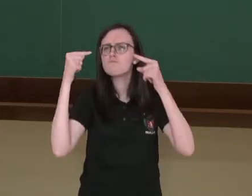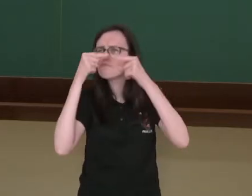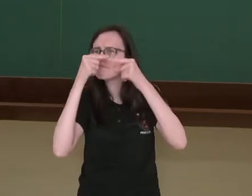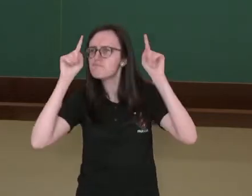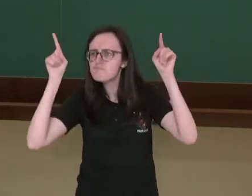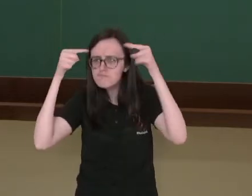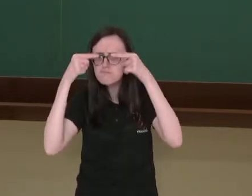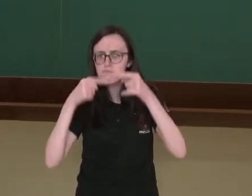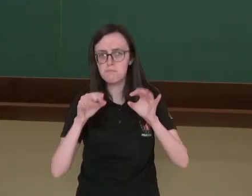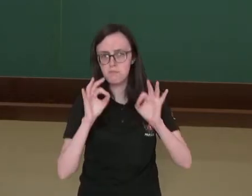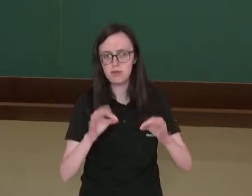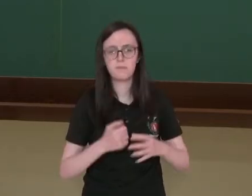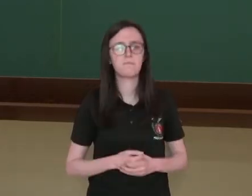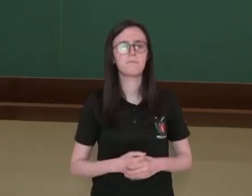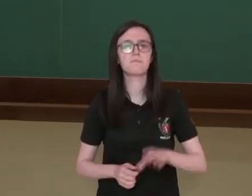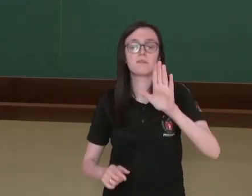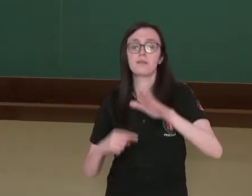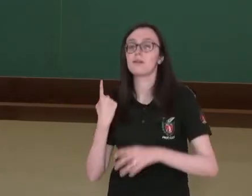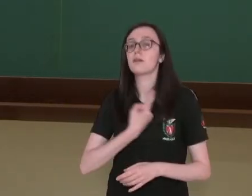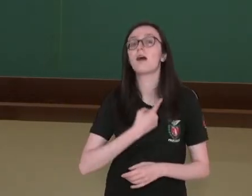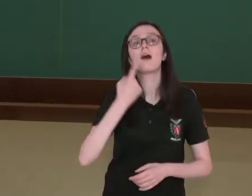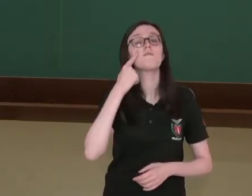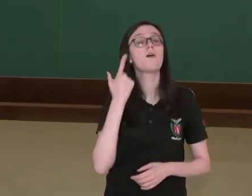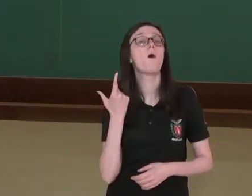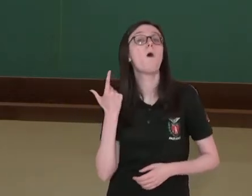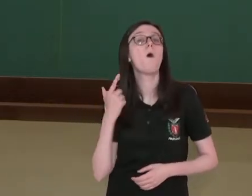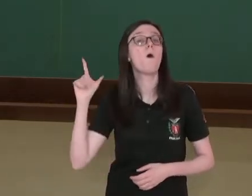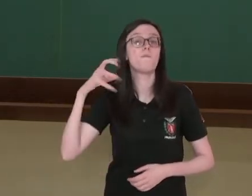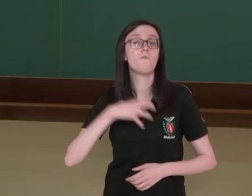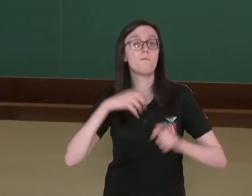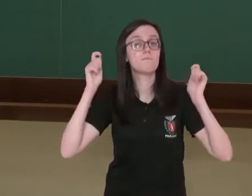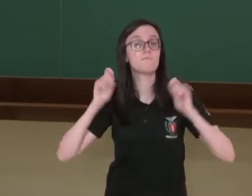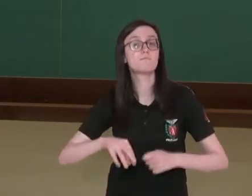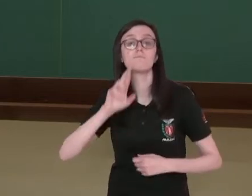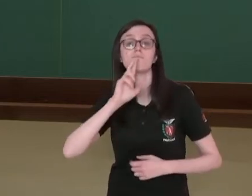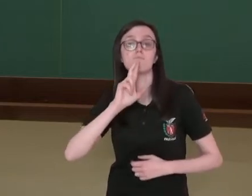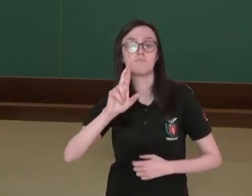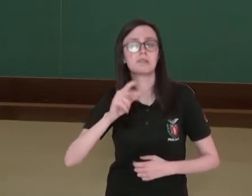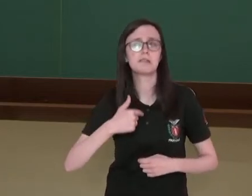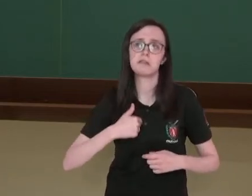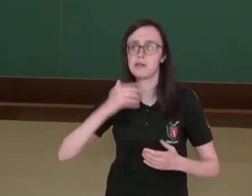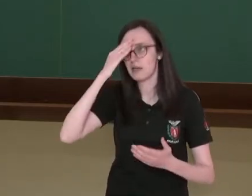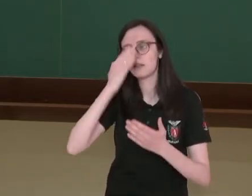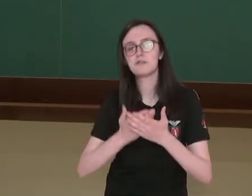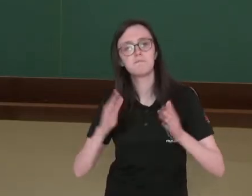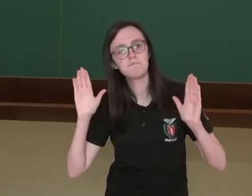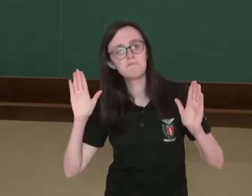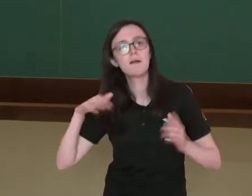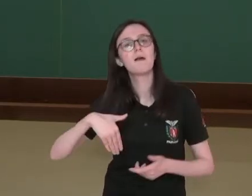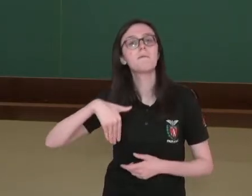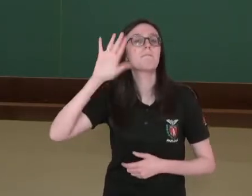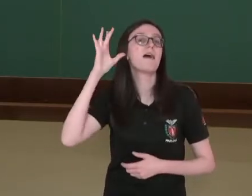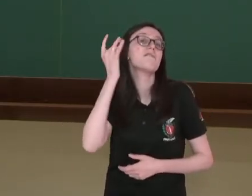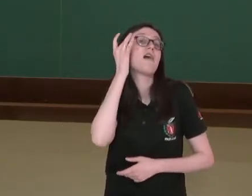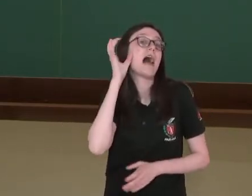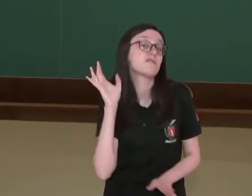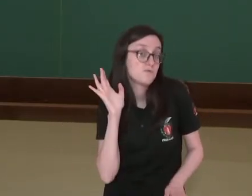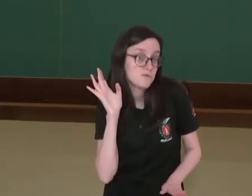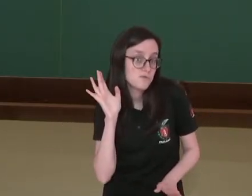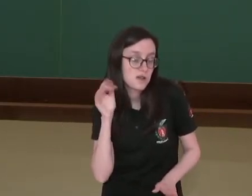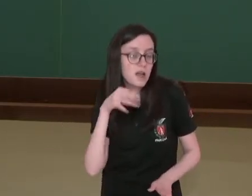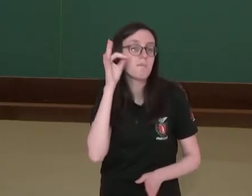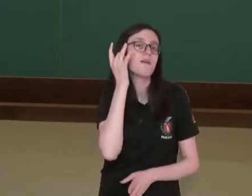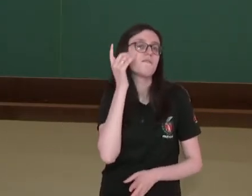diretamente proporcional? Vamos ver agora uma outra maneira de resolver e que eu considero talvez mais fácil